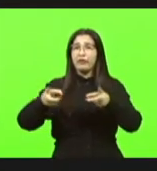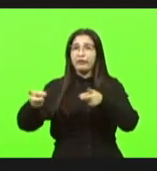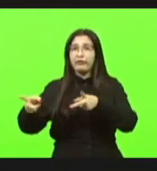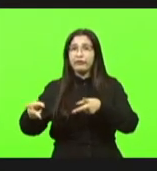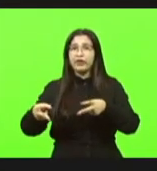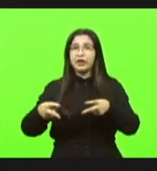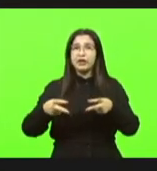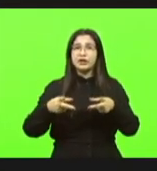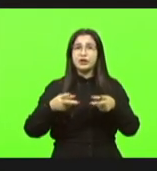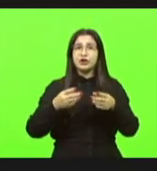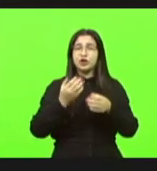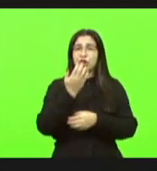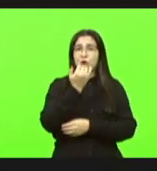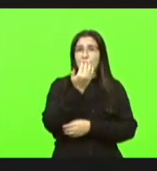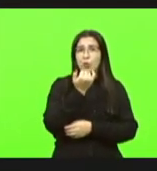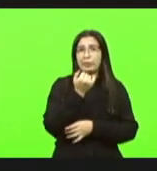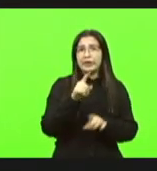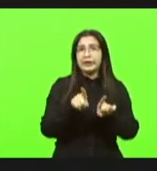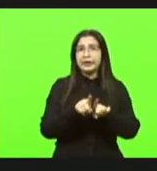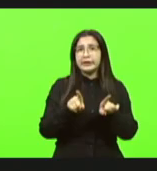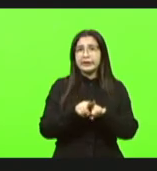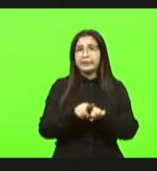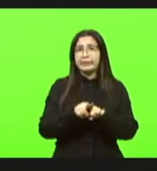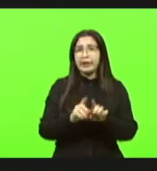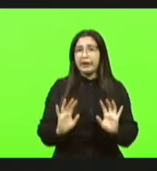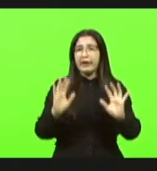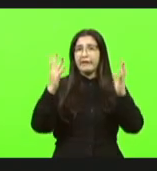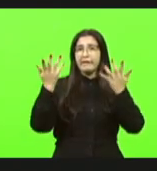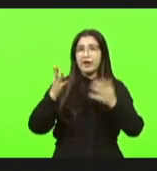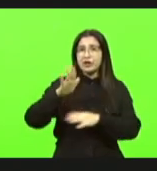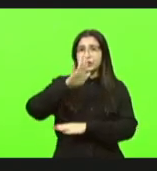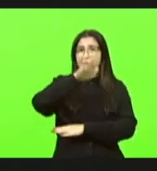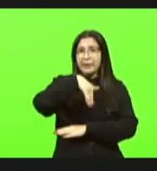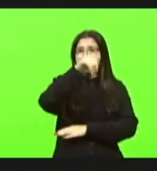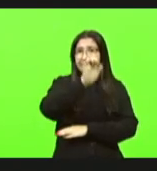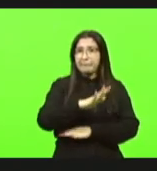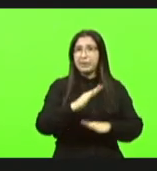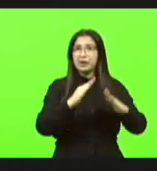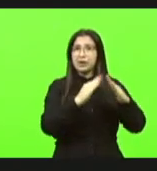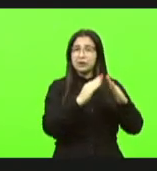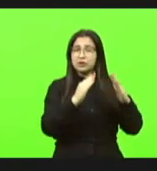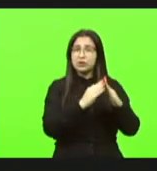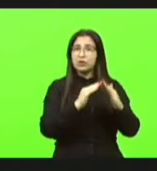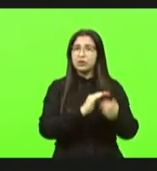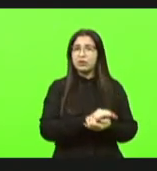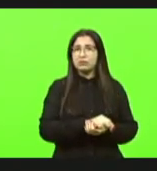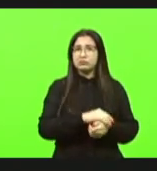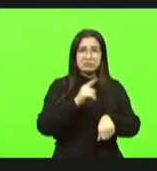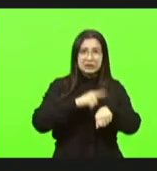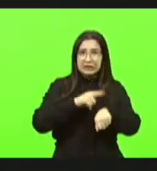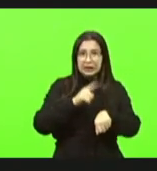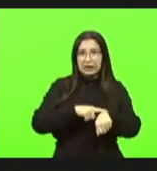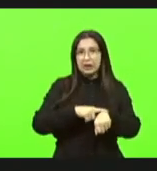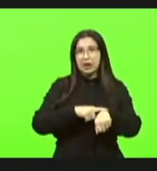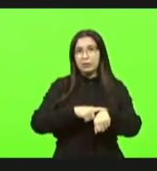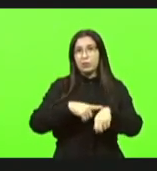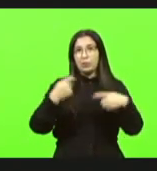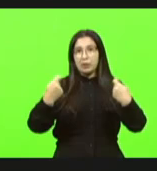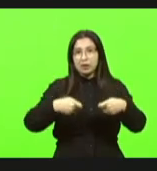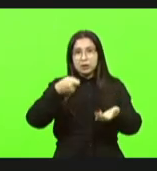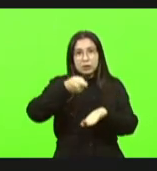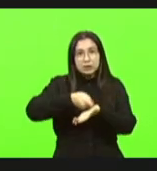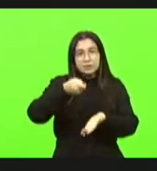quermesse aí para poder pintar a escola mas é desse tipo de gente que ele tá falando e não houve Esse tempo é que deveria ter sido